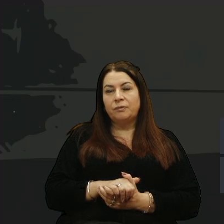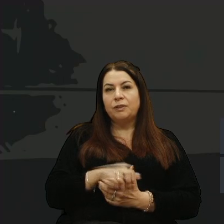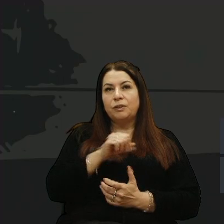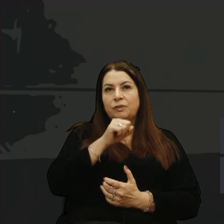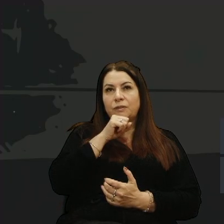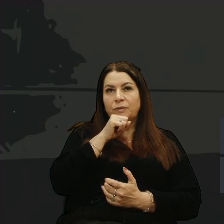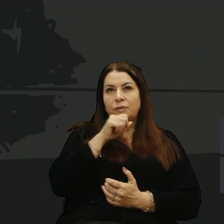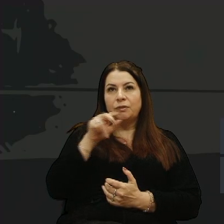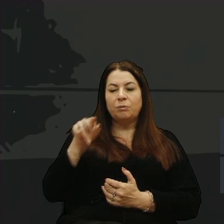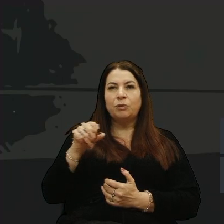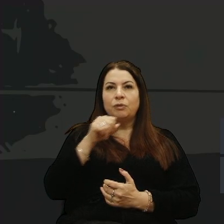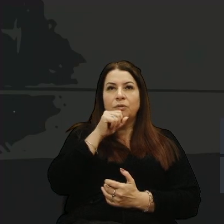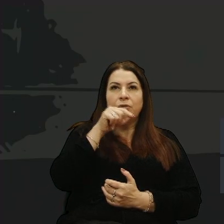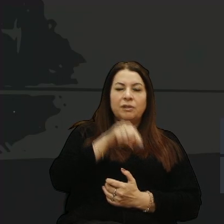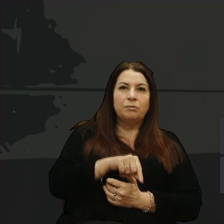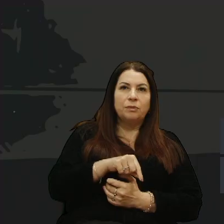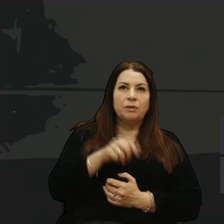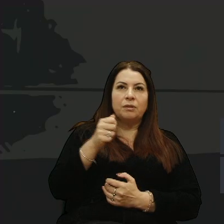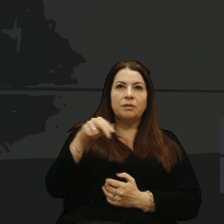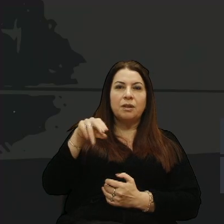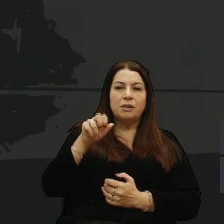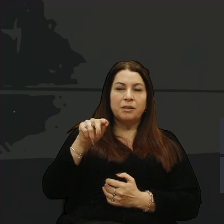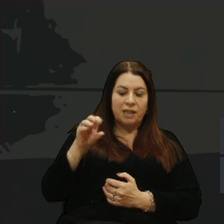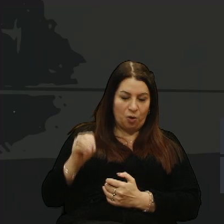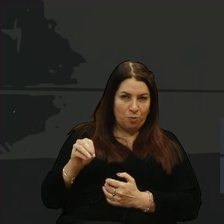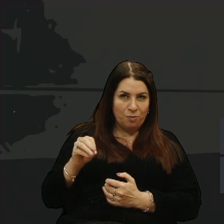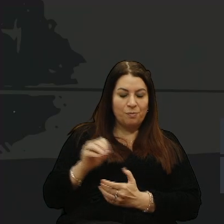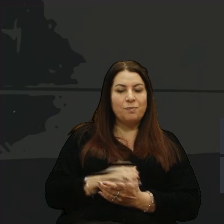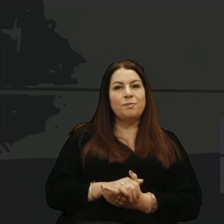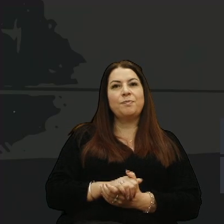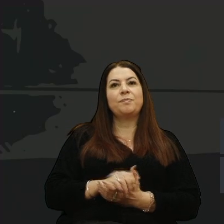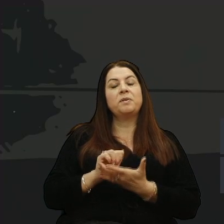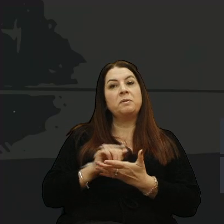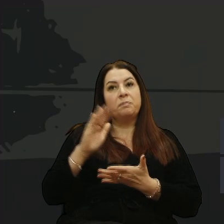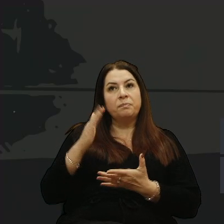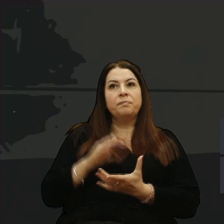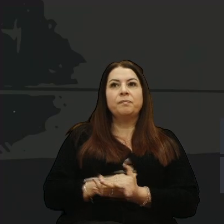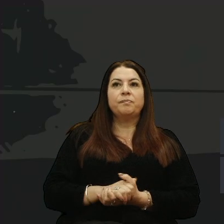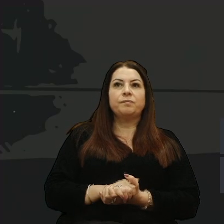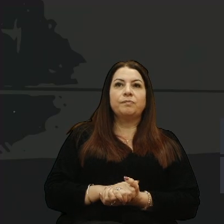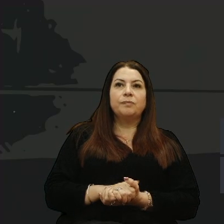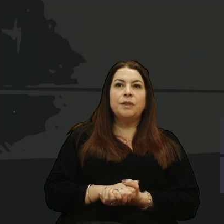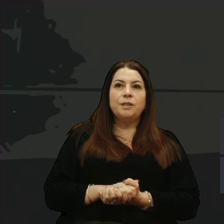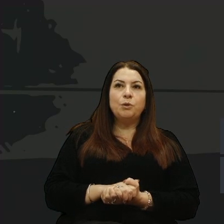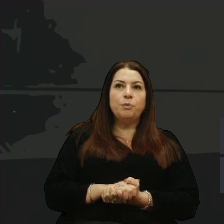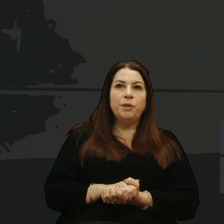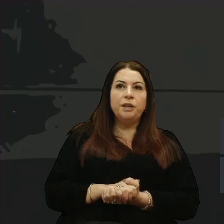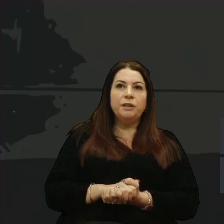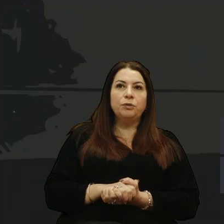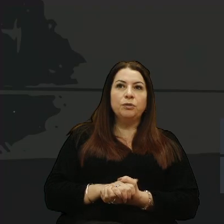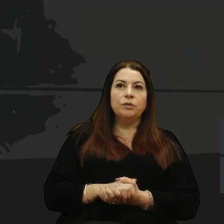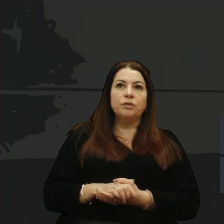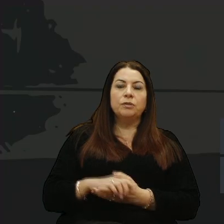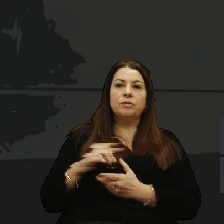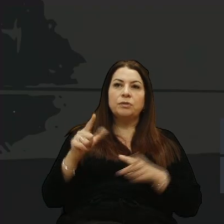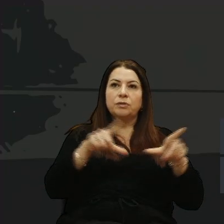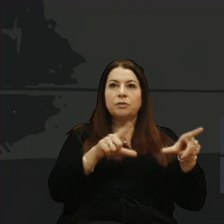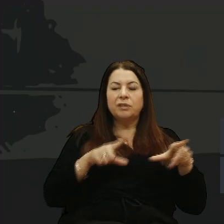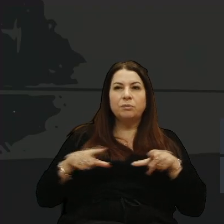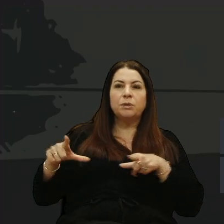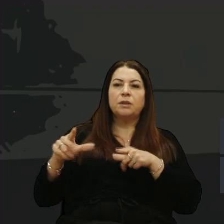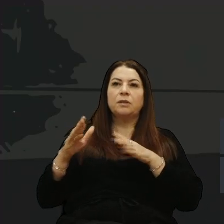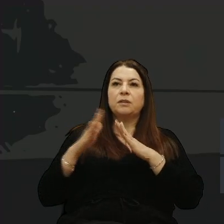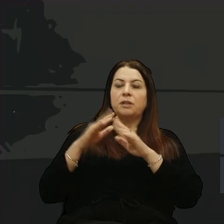Melo é irmão do meu avô Anselmo Tomiello. Uma parte, vereador. Então, o espaço vai ter